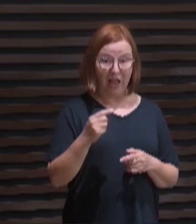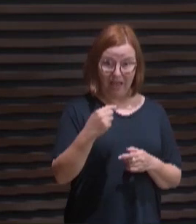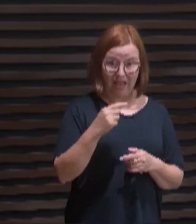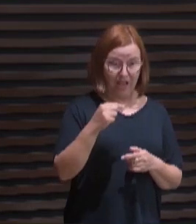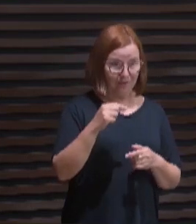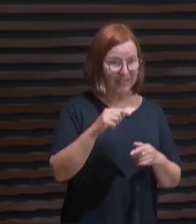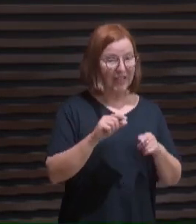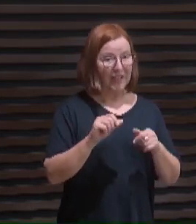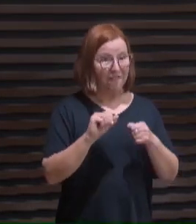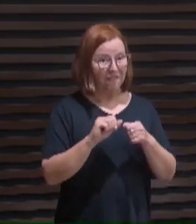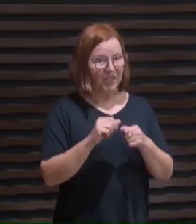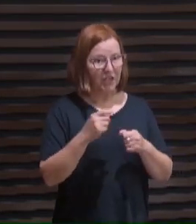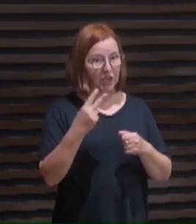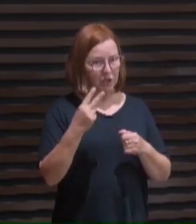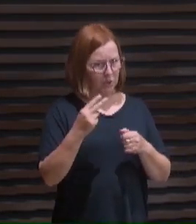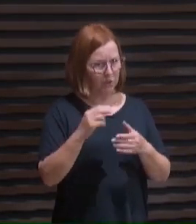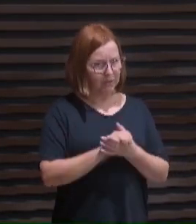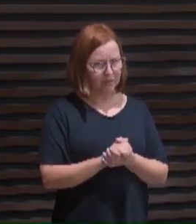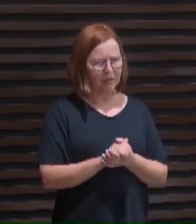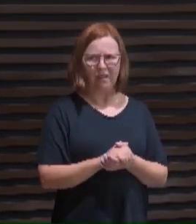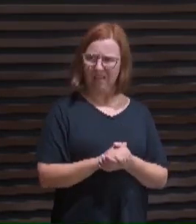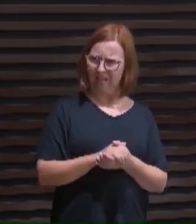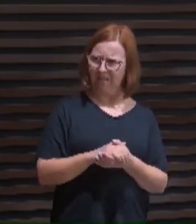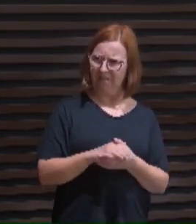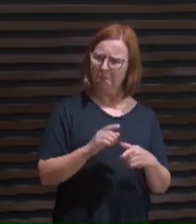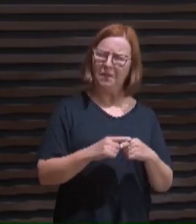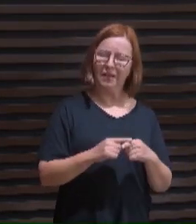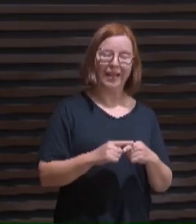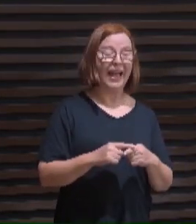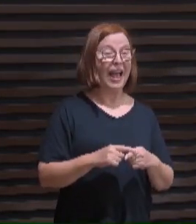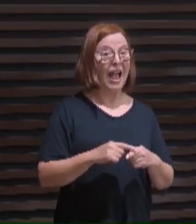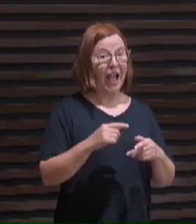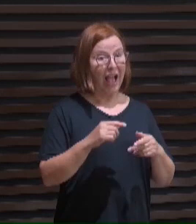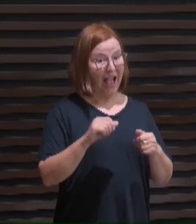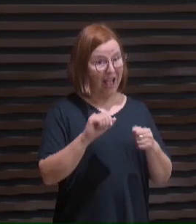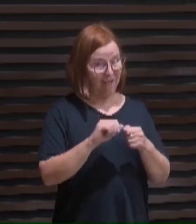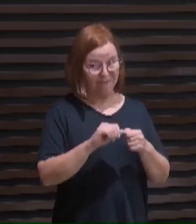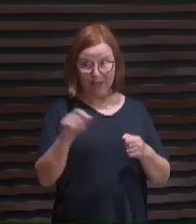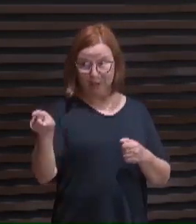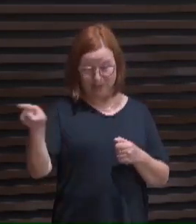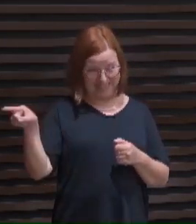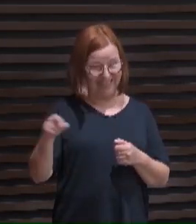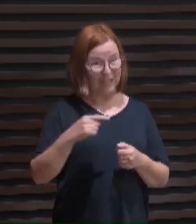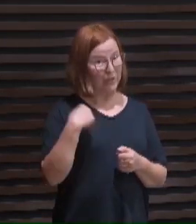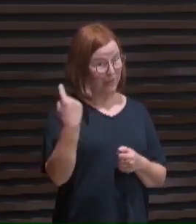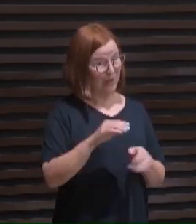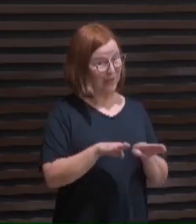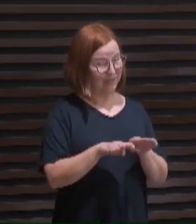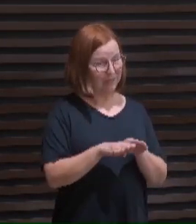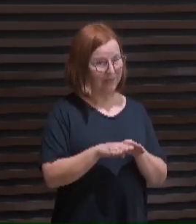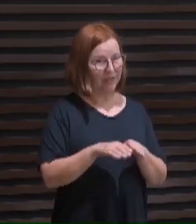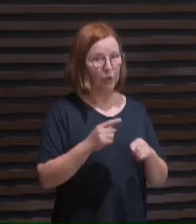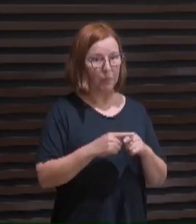nosso. Ele disse: vocês não são casados? Ele disse: há 32 anos, mas nós estamos vivendo na mesma casa, em quartos